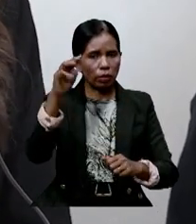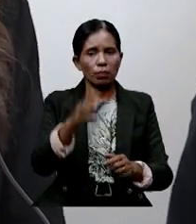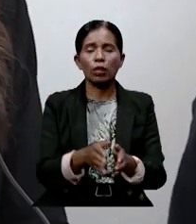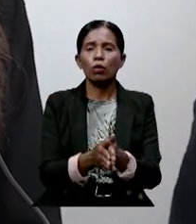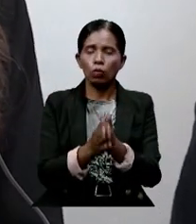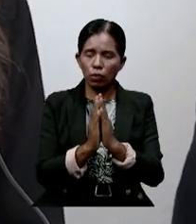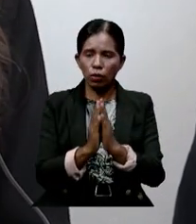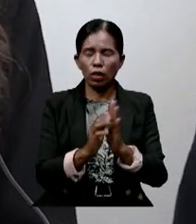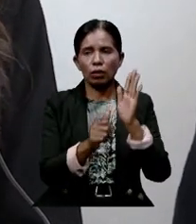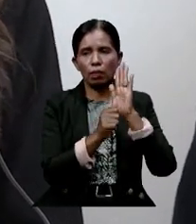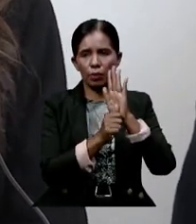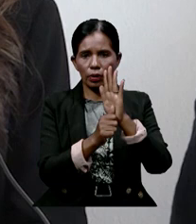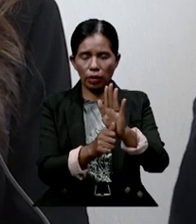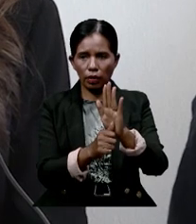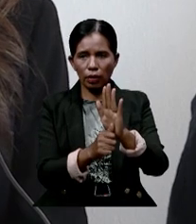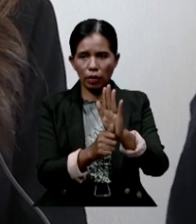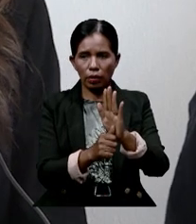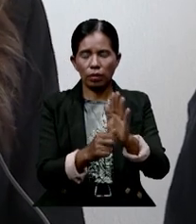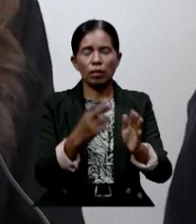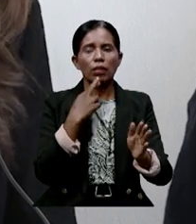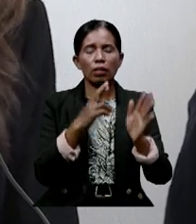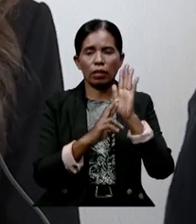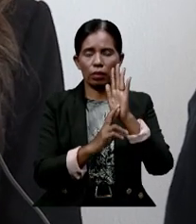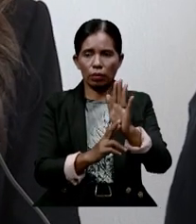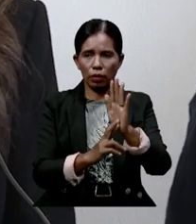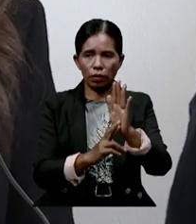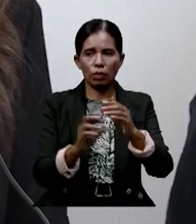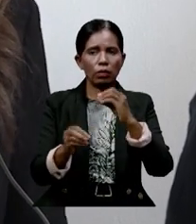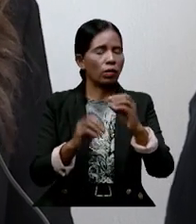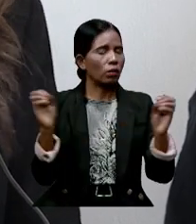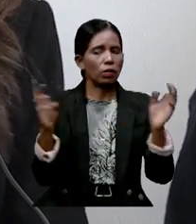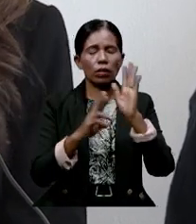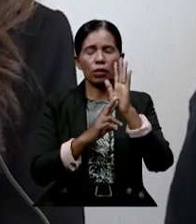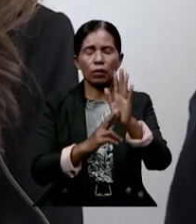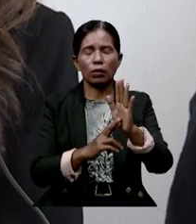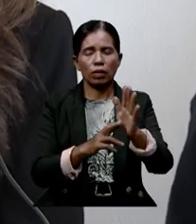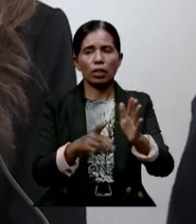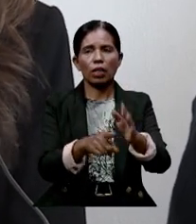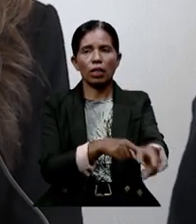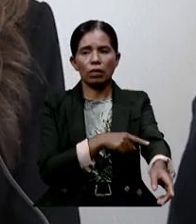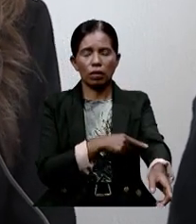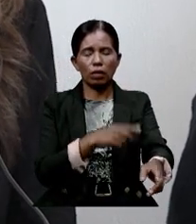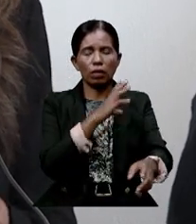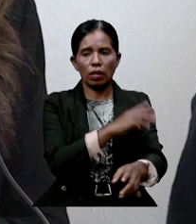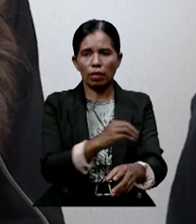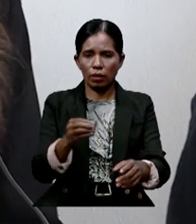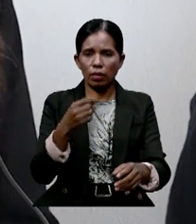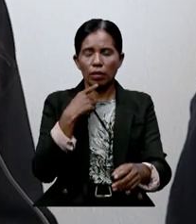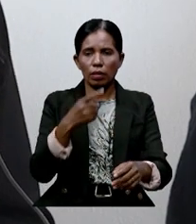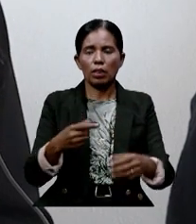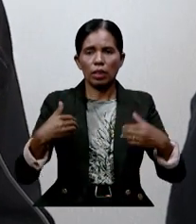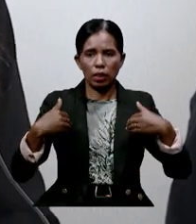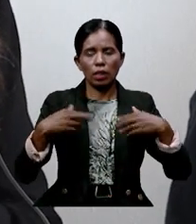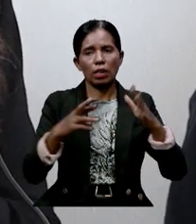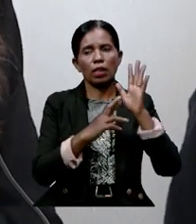kata gato apresenta recomendações concretas lá com o relatório NARUC, a carga de recomendações concretas, né, e a